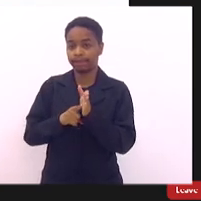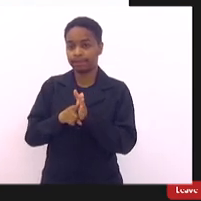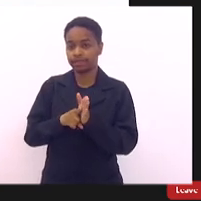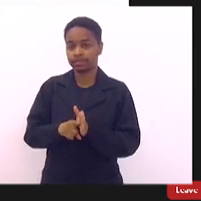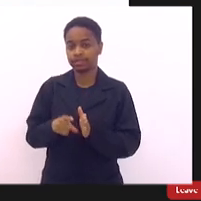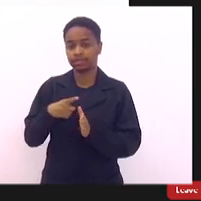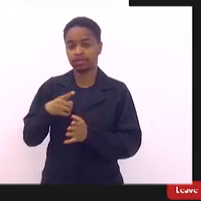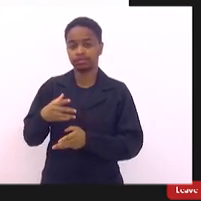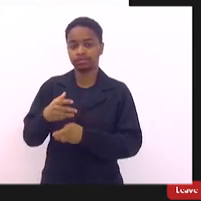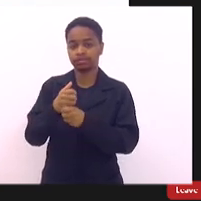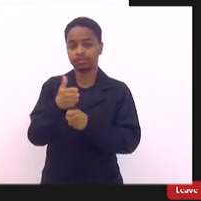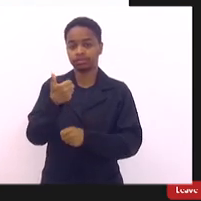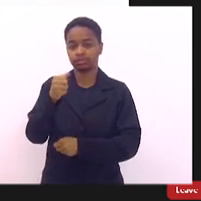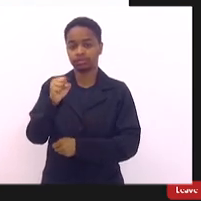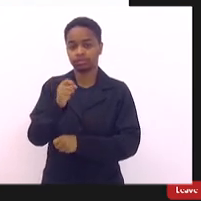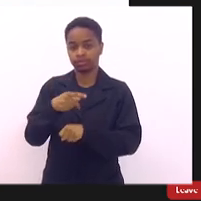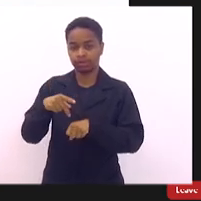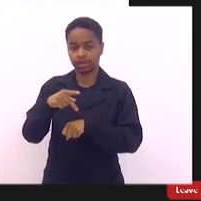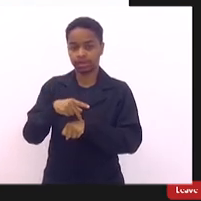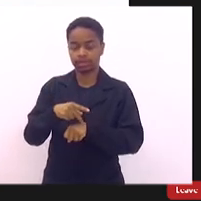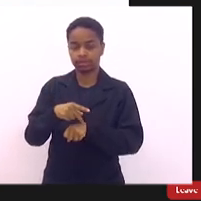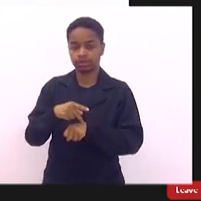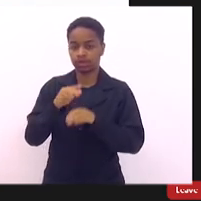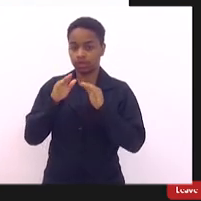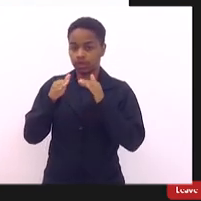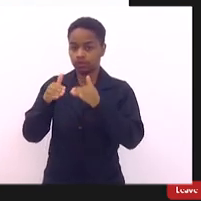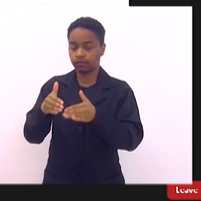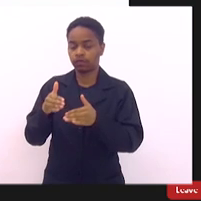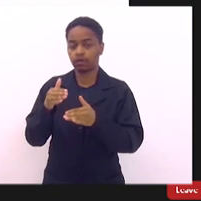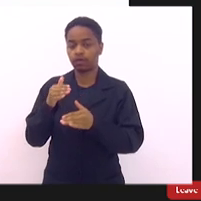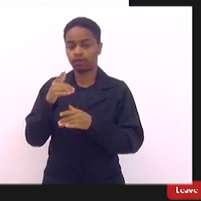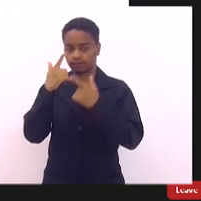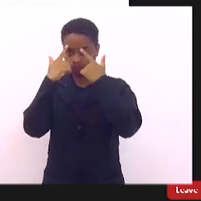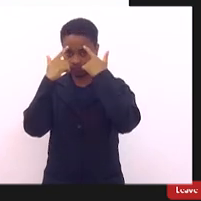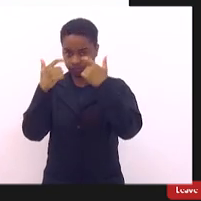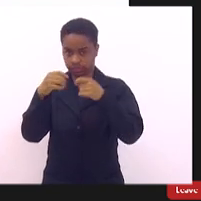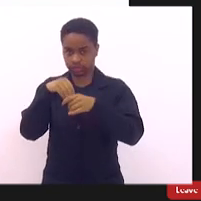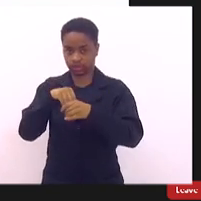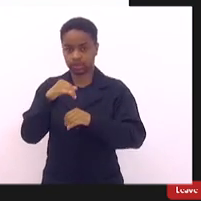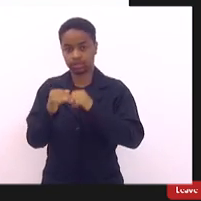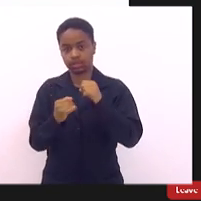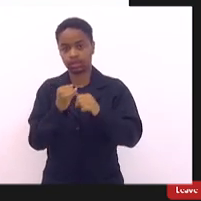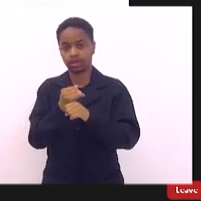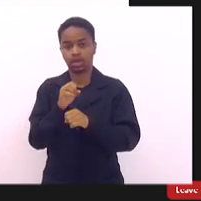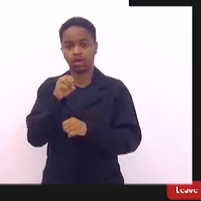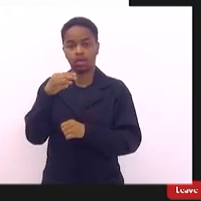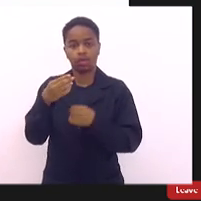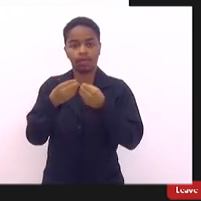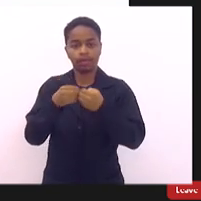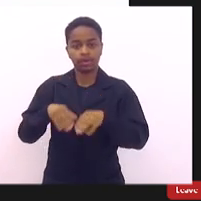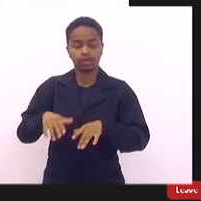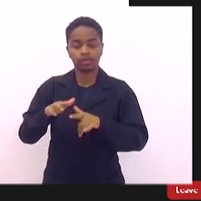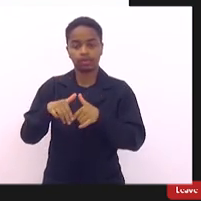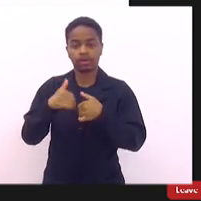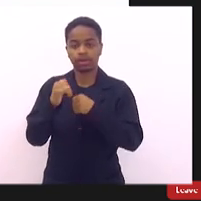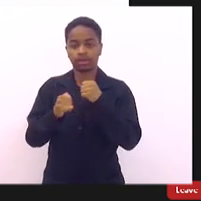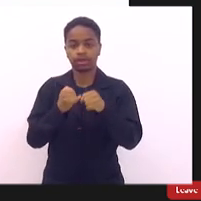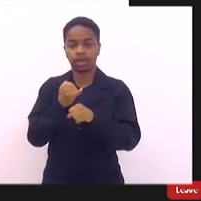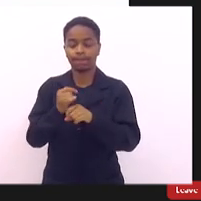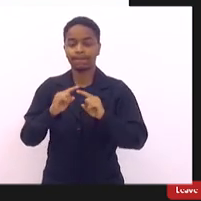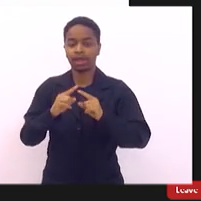18 países, olhou para violência na internet ou danos causados na internet, não